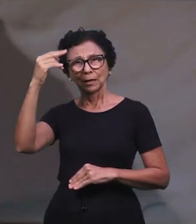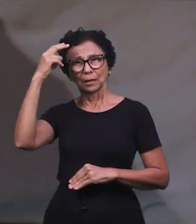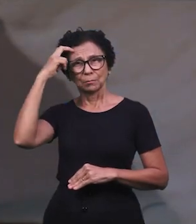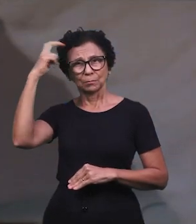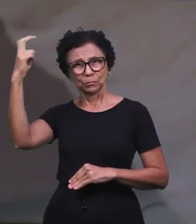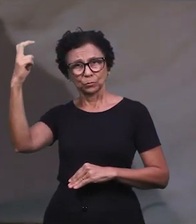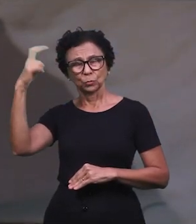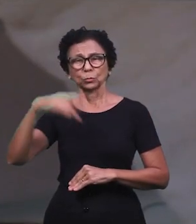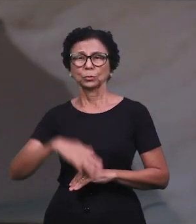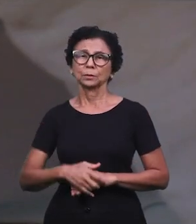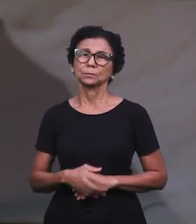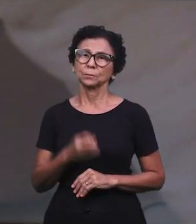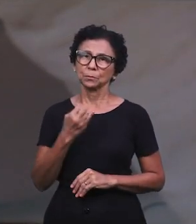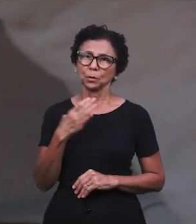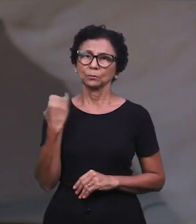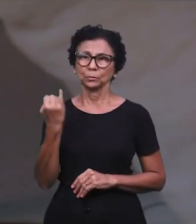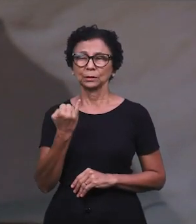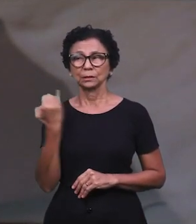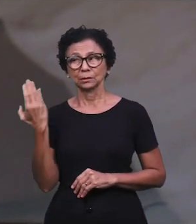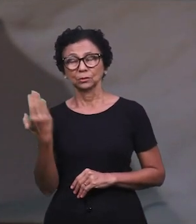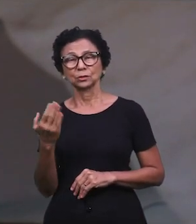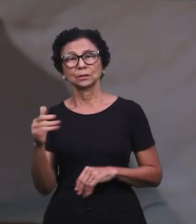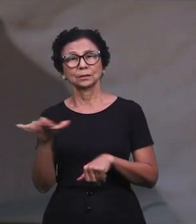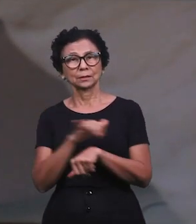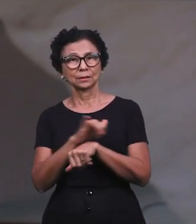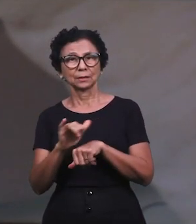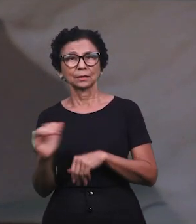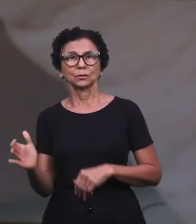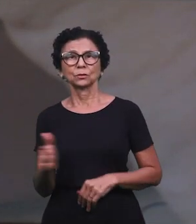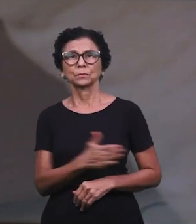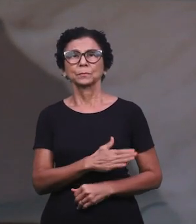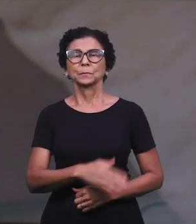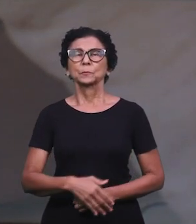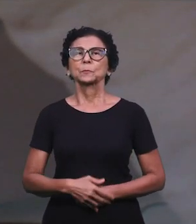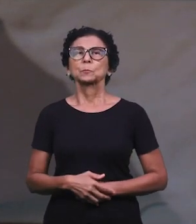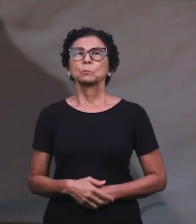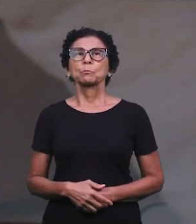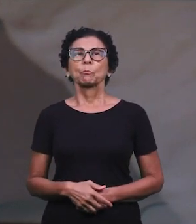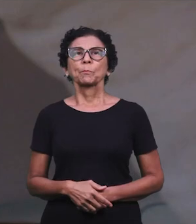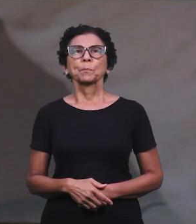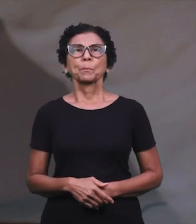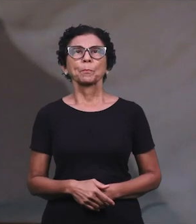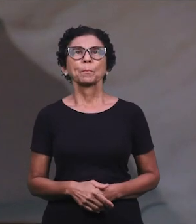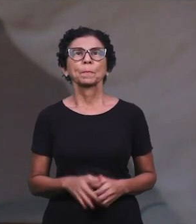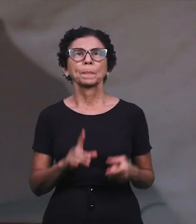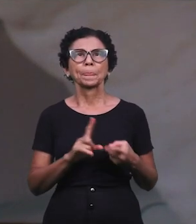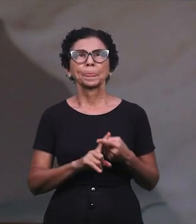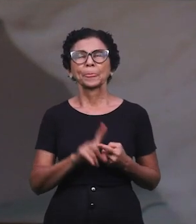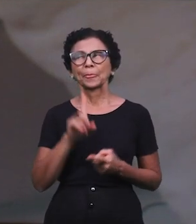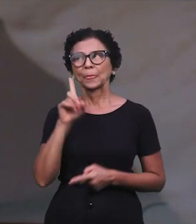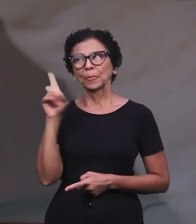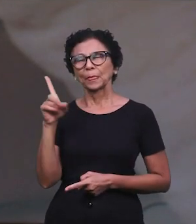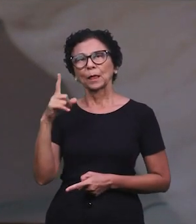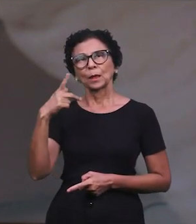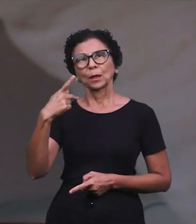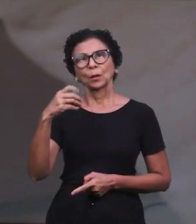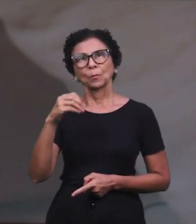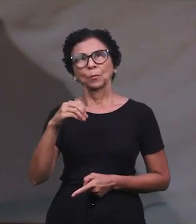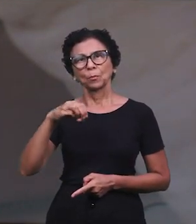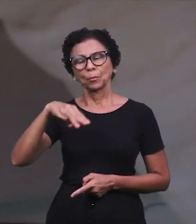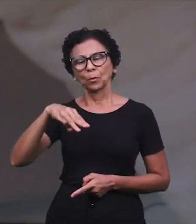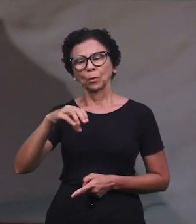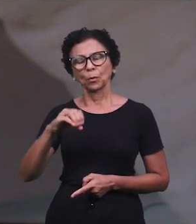vamos lá, ó. A primeira técnica que eu quero trazer para vocês é uma técnica chamada Pomodoro. Pomodoro.